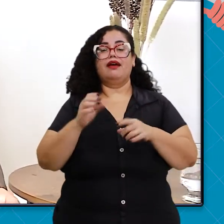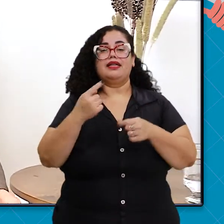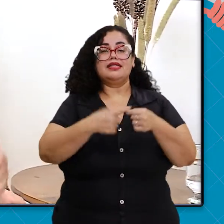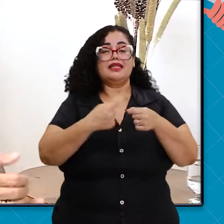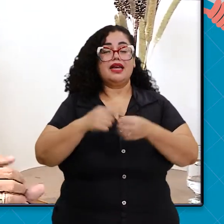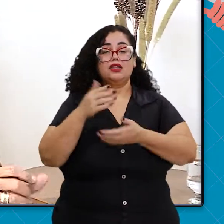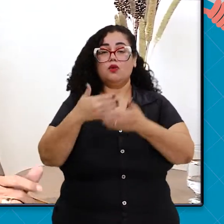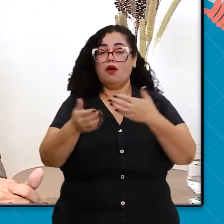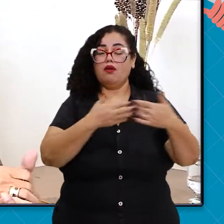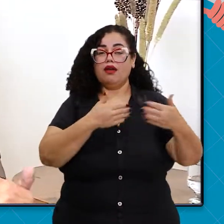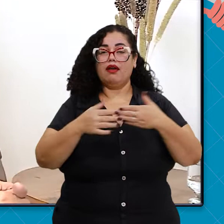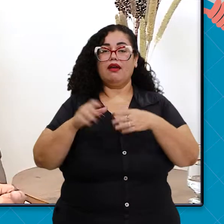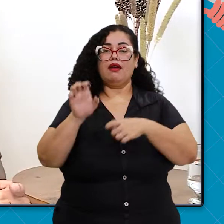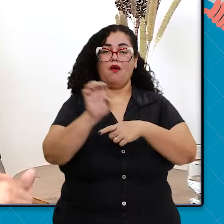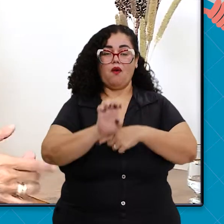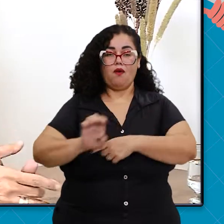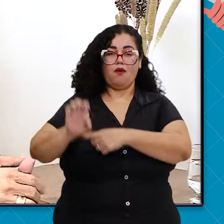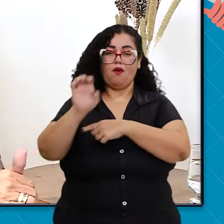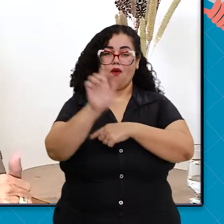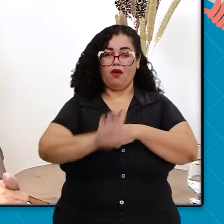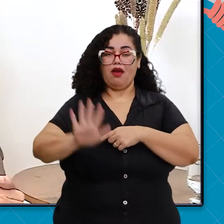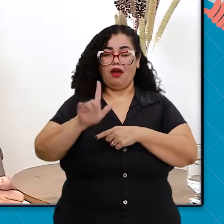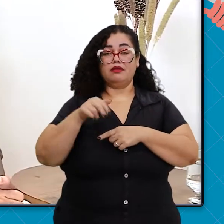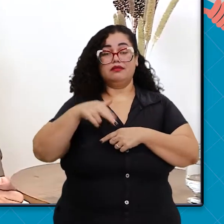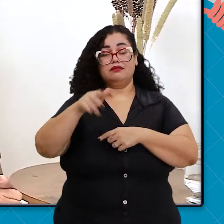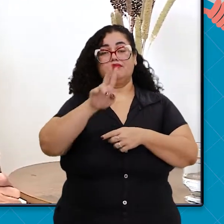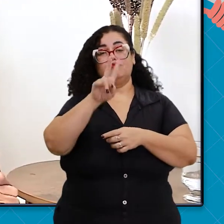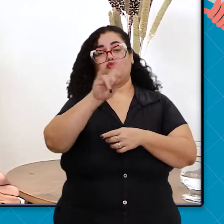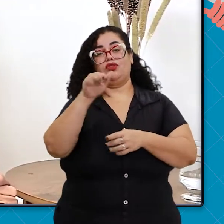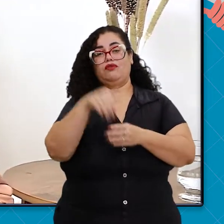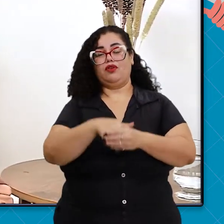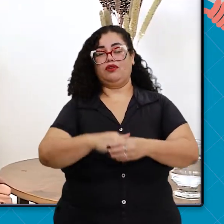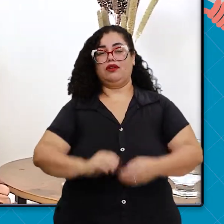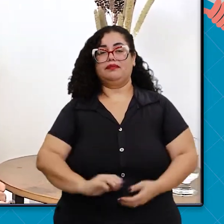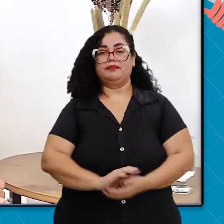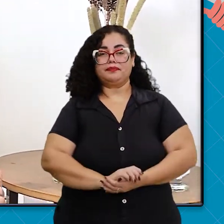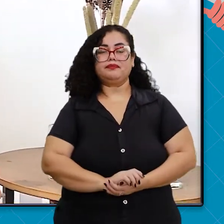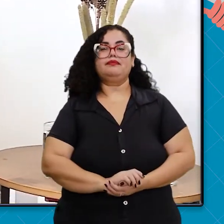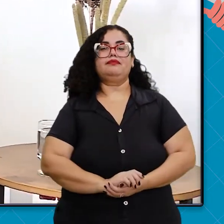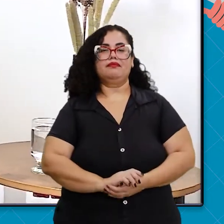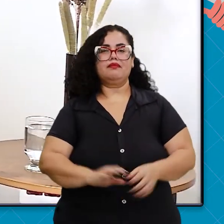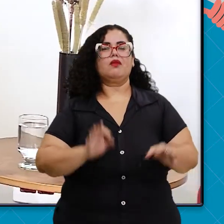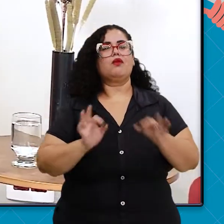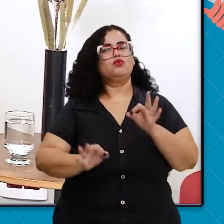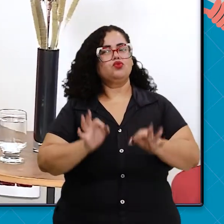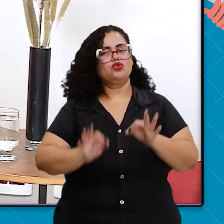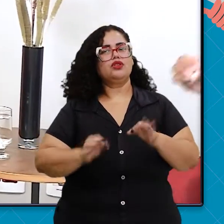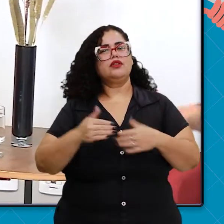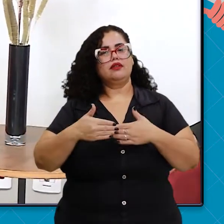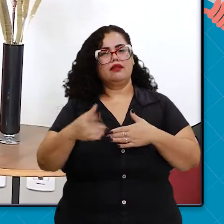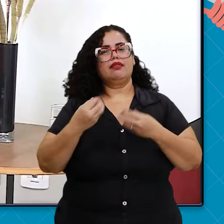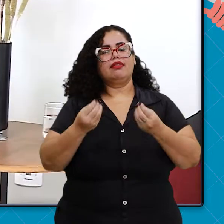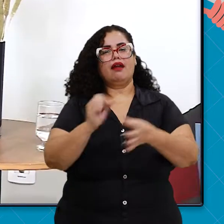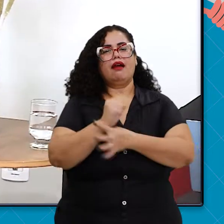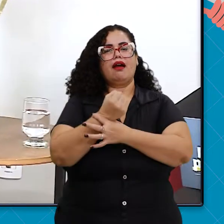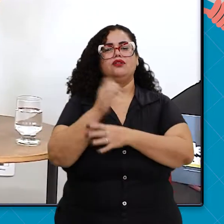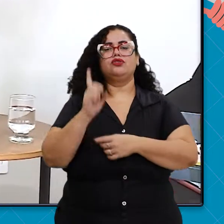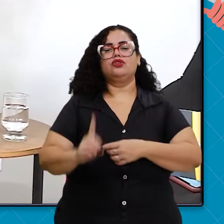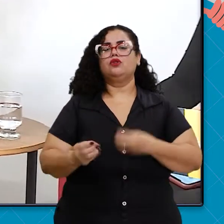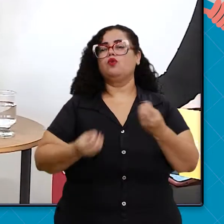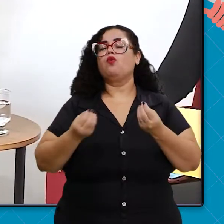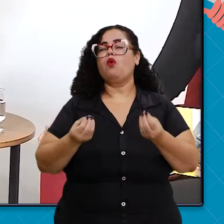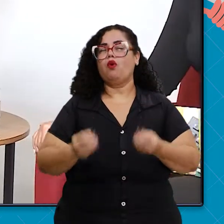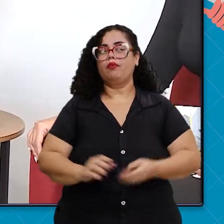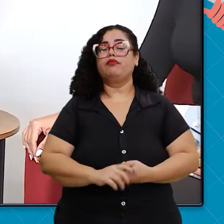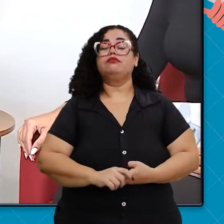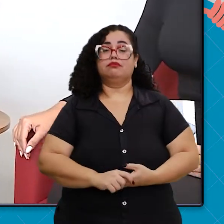Goiás para receber esse eleitor e ele votar. Como a justiça eleitoral vem garantindo esse direito? A